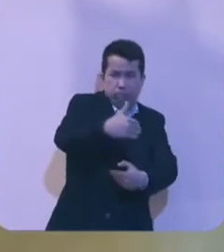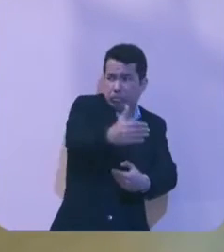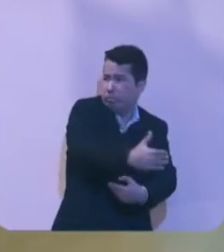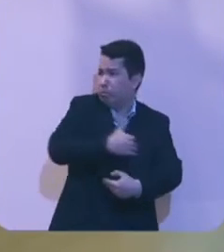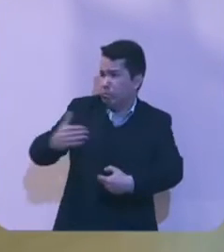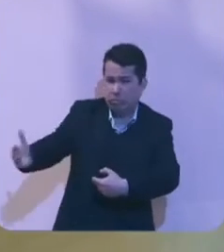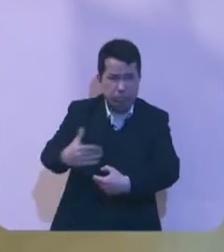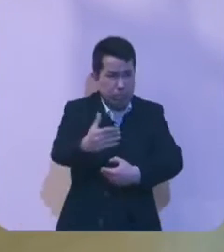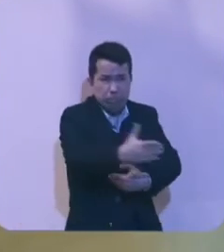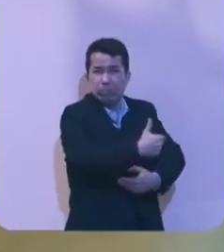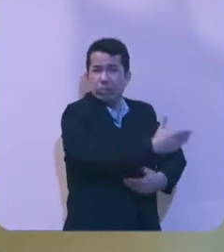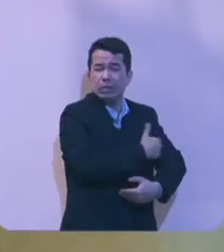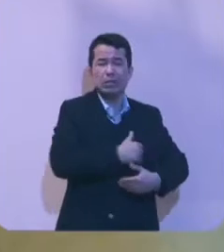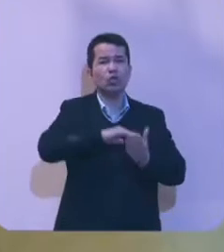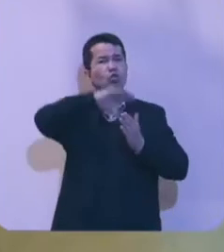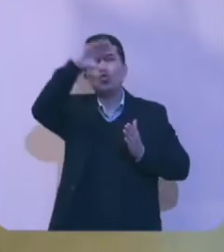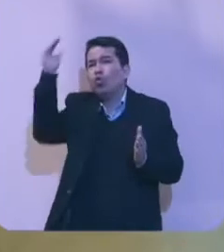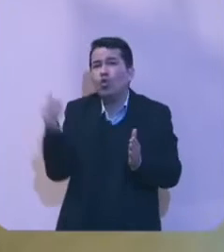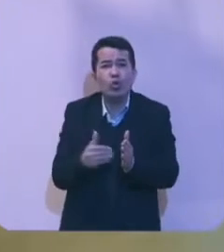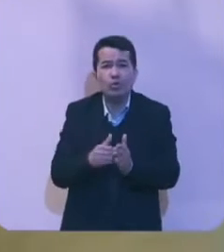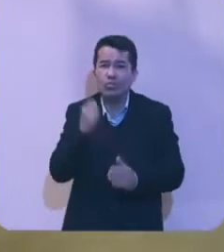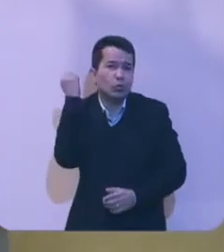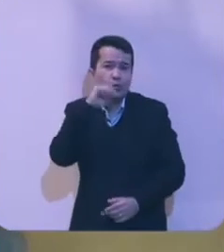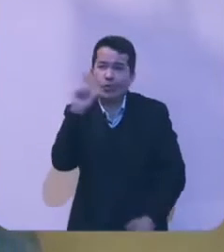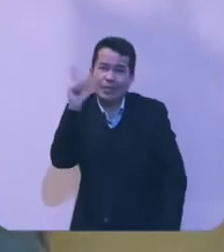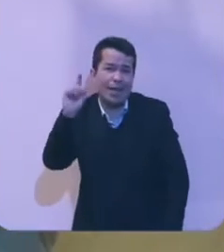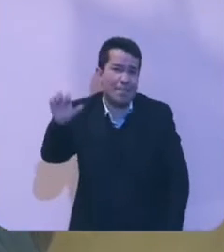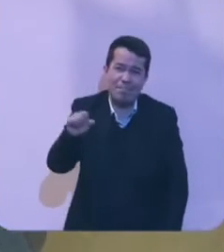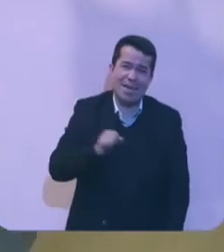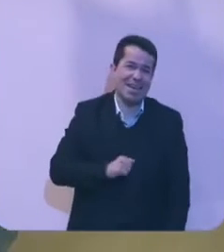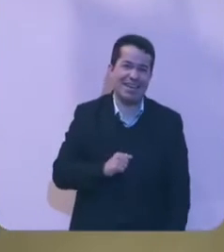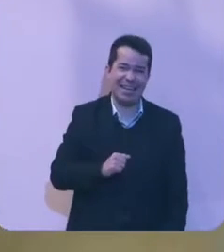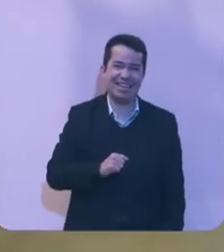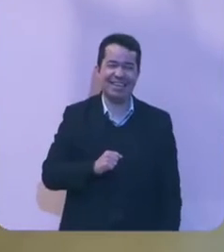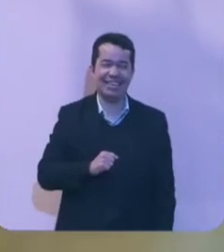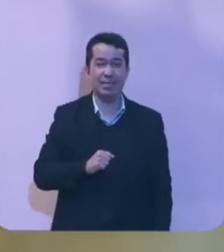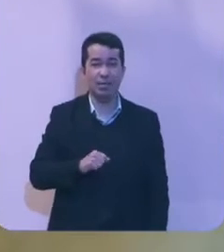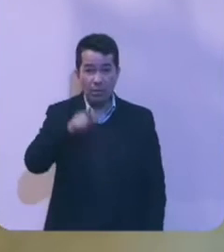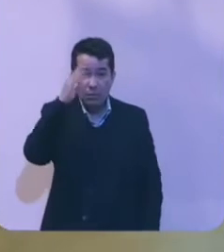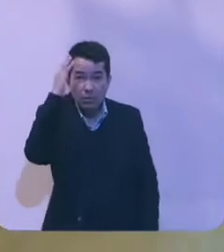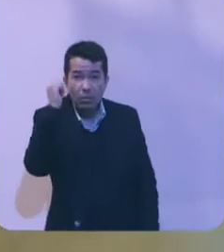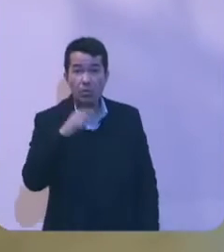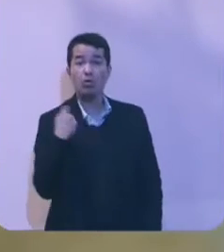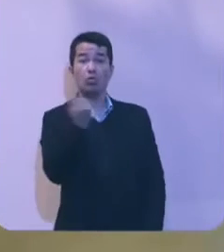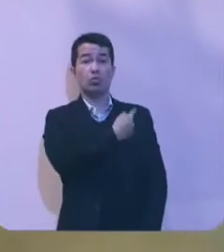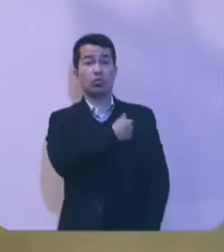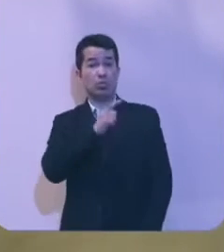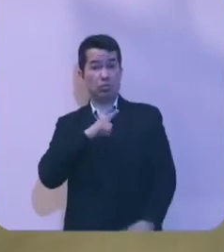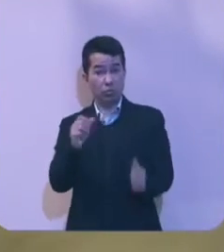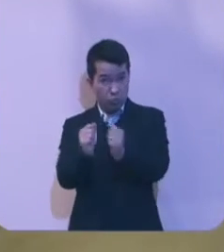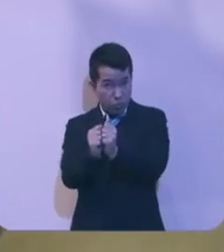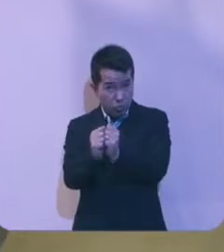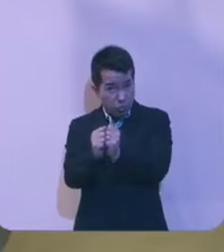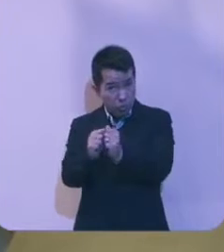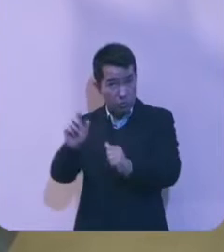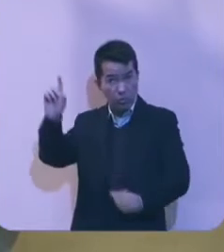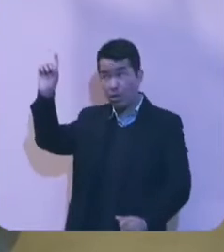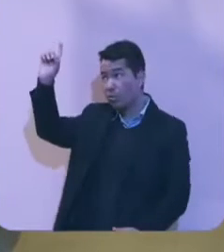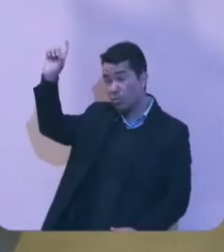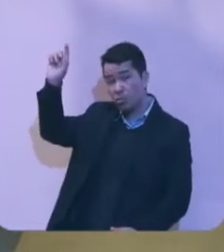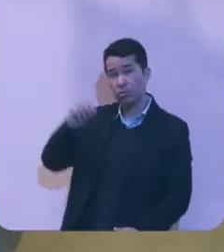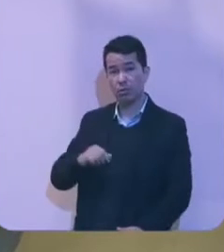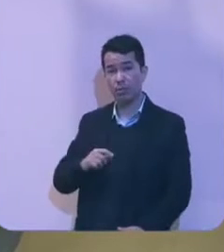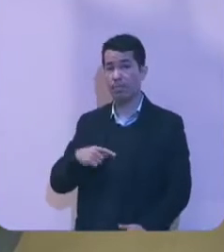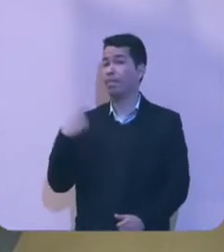conseguiram recolher todos os despojos. Sabe, quando nós estamos conectados ao Senhor, as